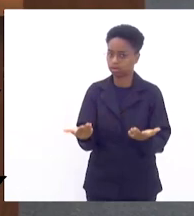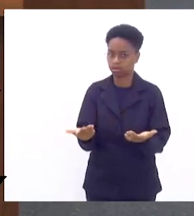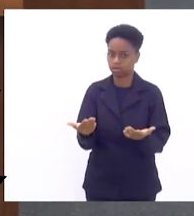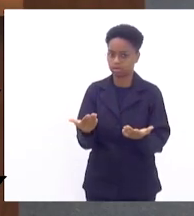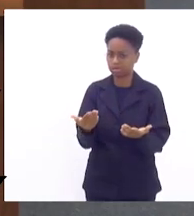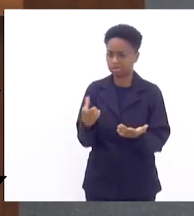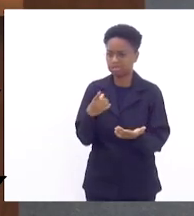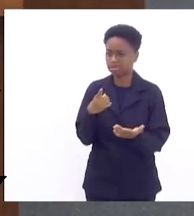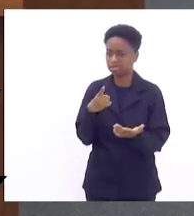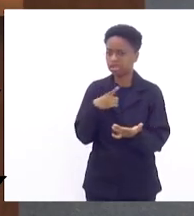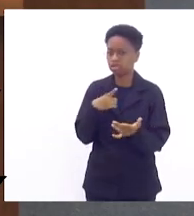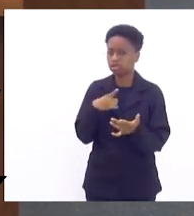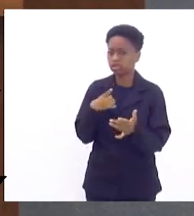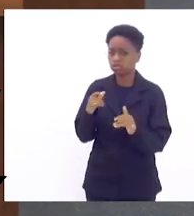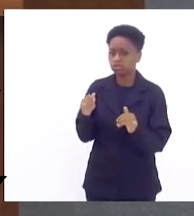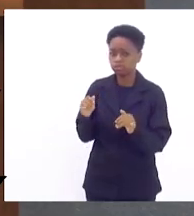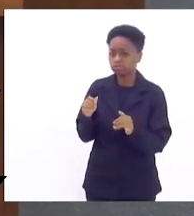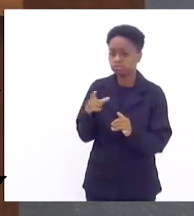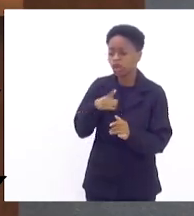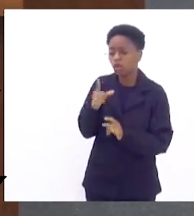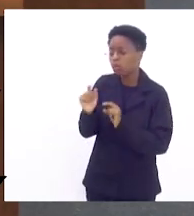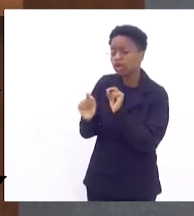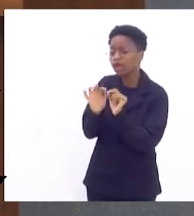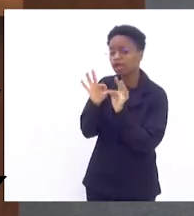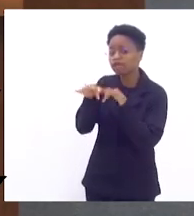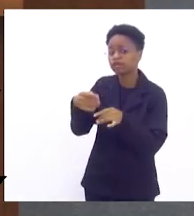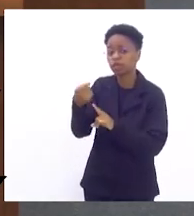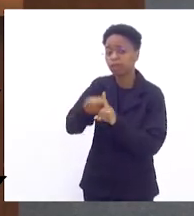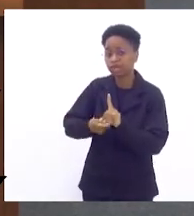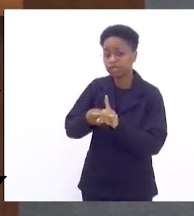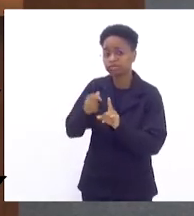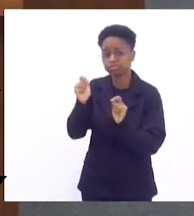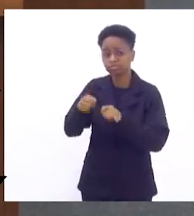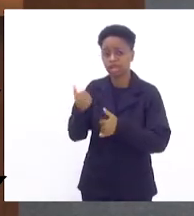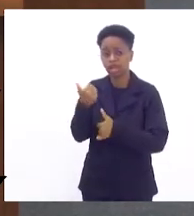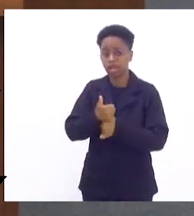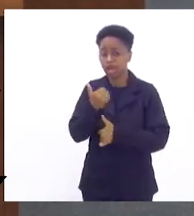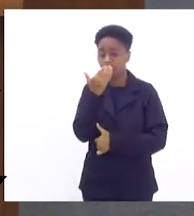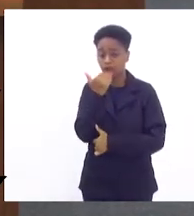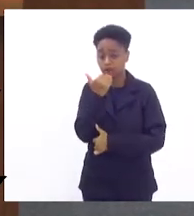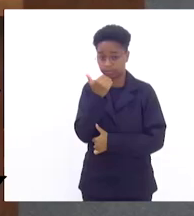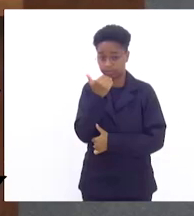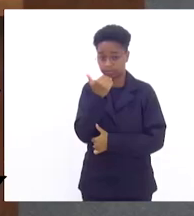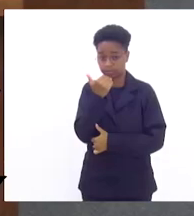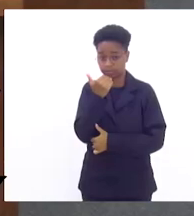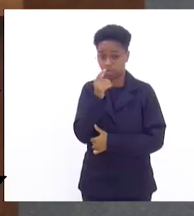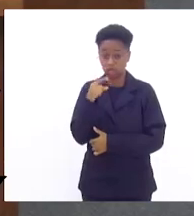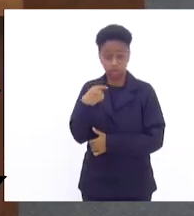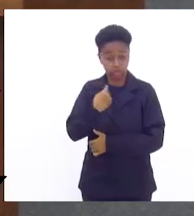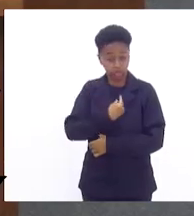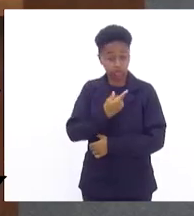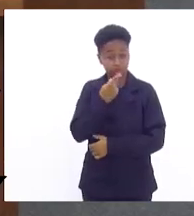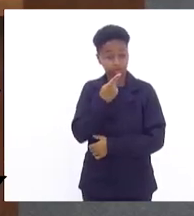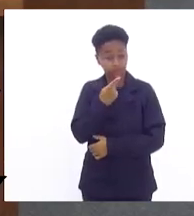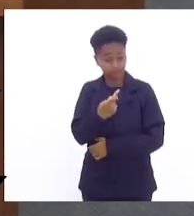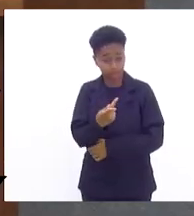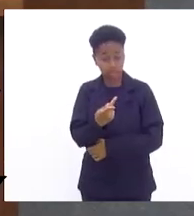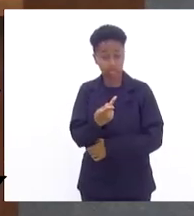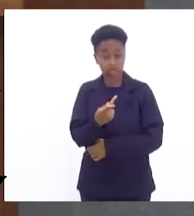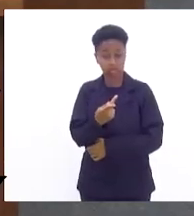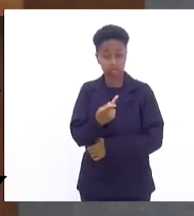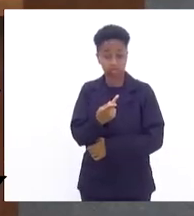que sofre, o que que sobra para alimentação. E nós estamos falando de um Estado que está com